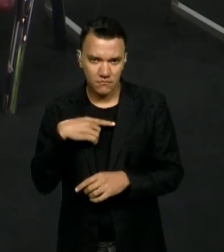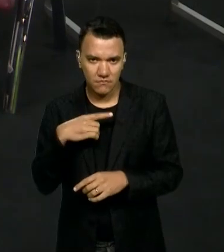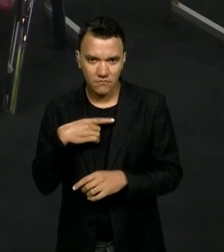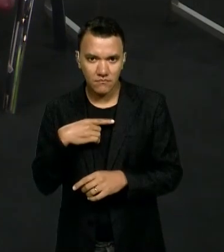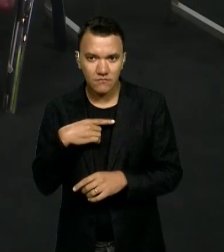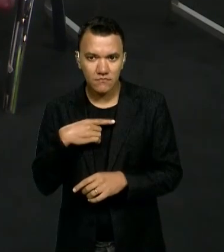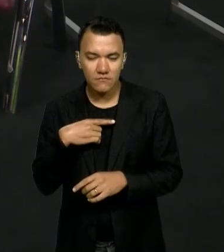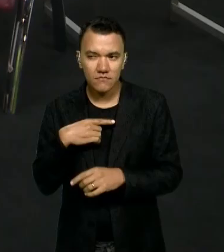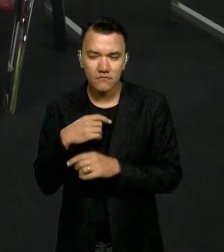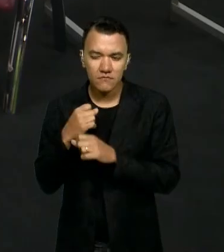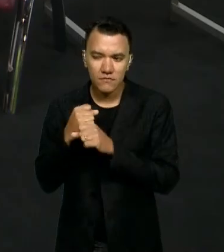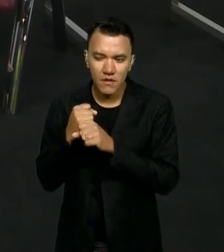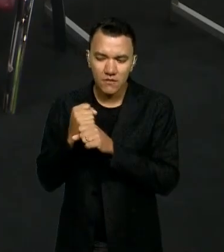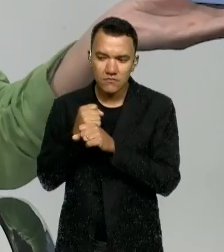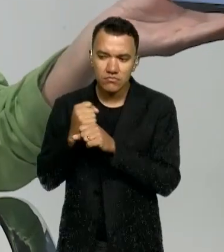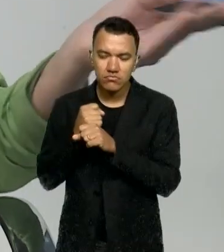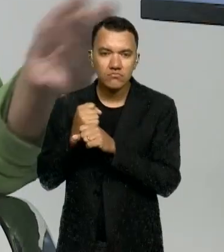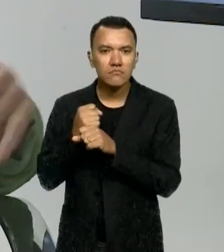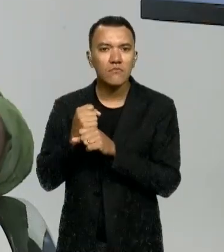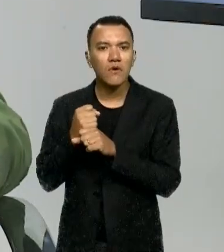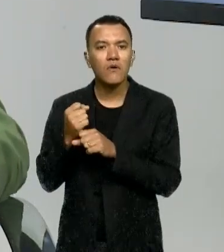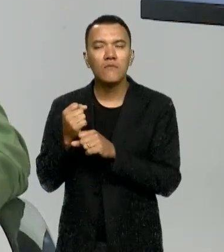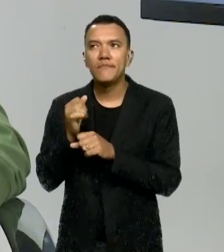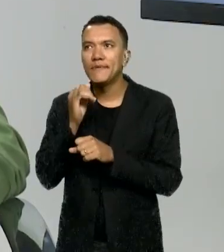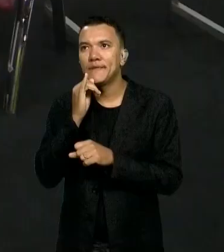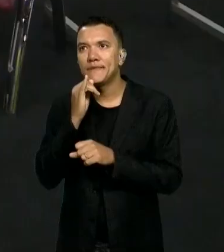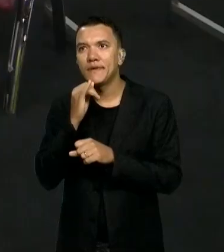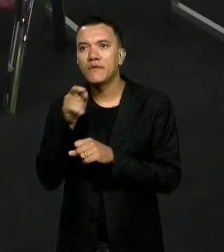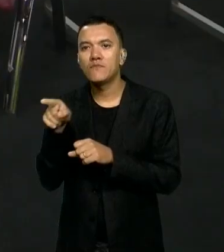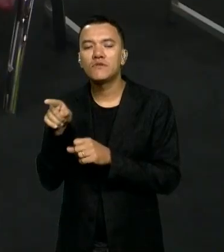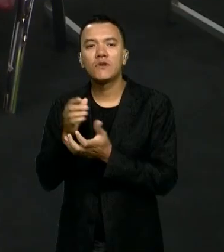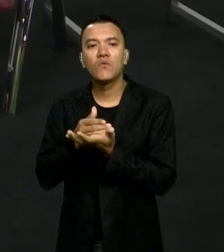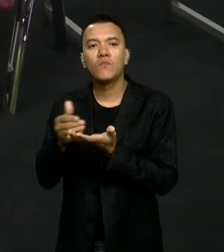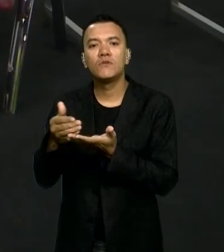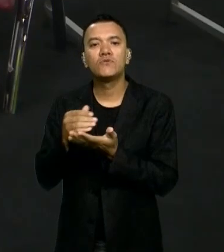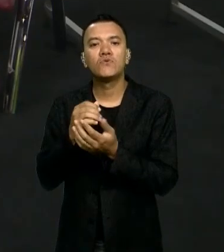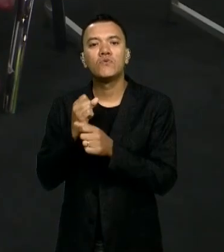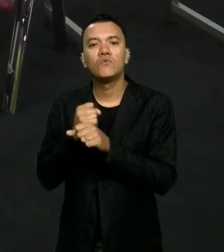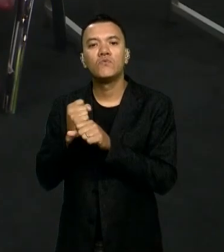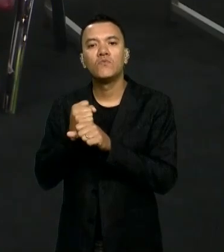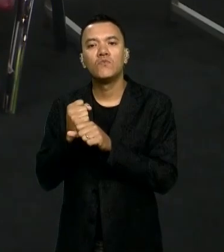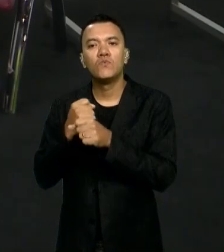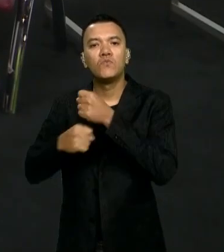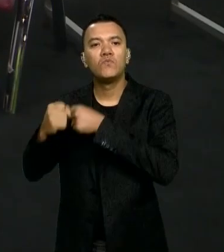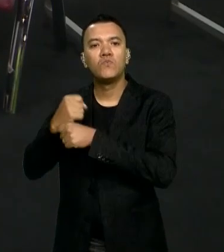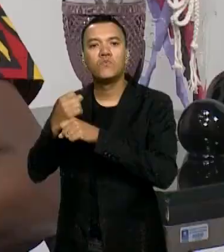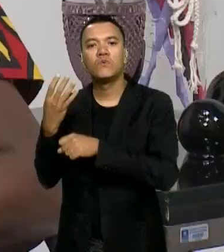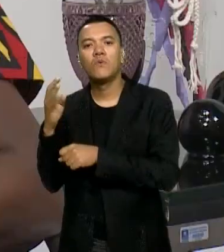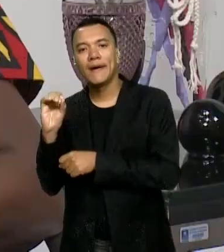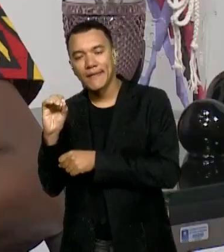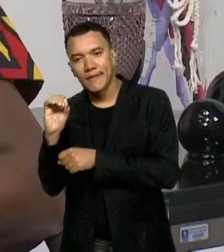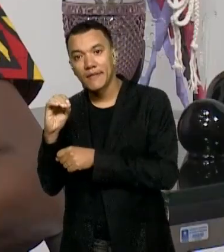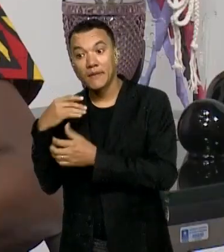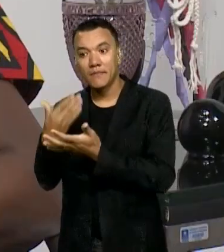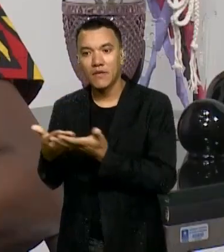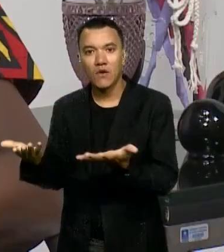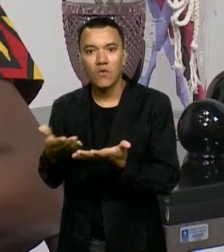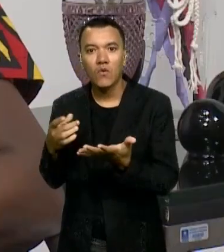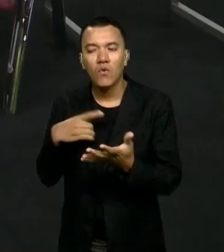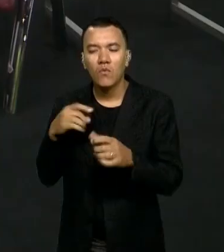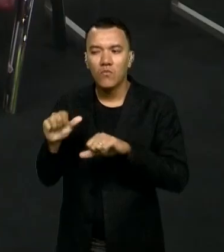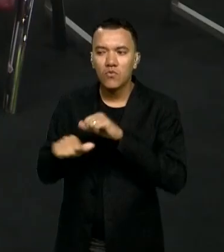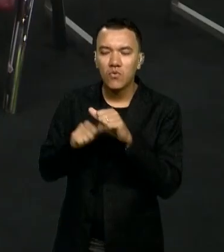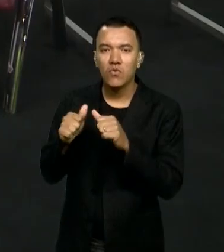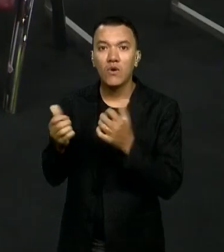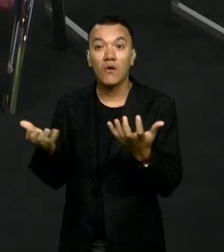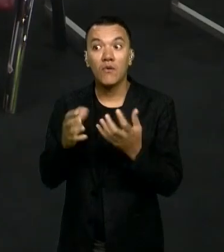Contando em anos, assim, de 40 anos para cá, que tu entraste no movimento mais ou menos nesse período, mudou muita coisa, tem mais visibilidade